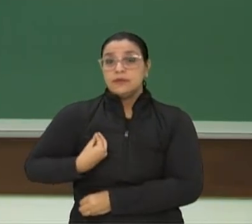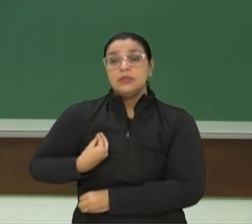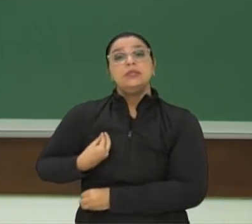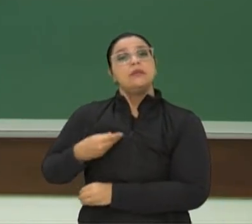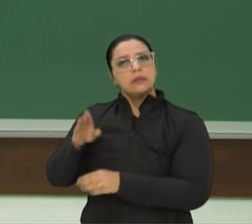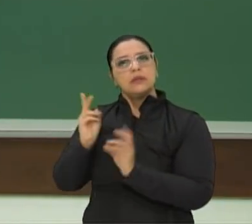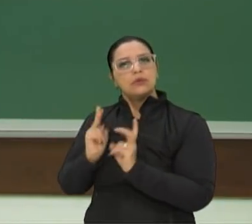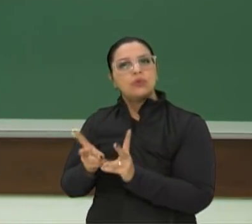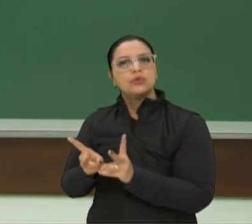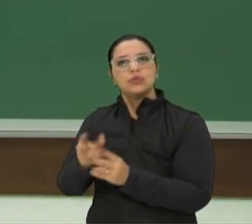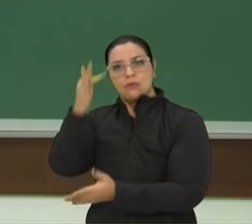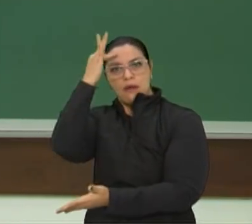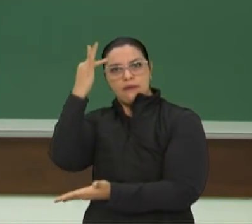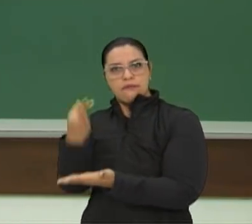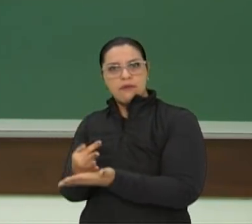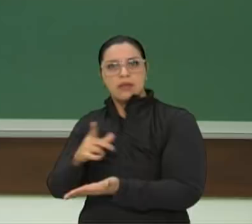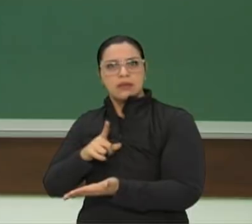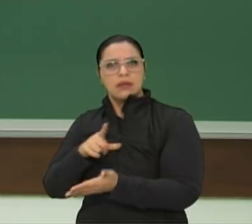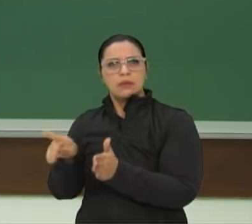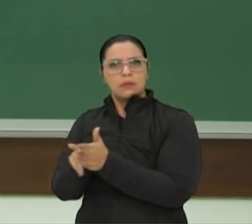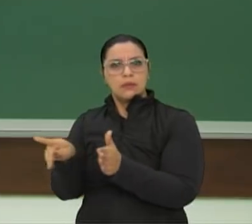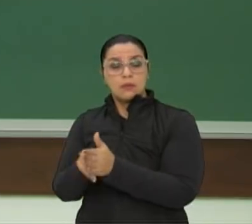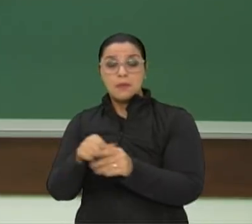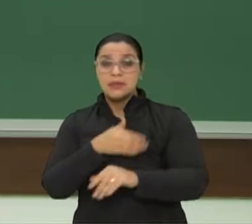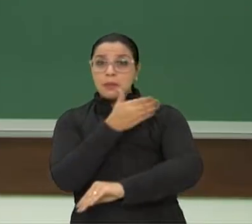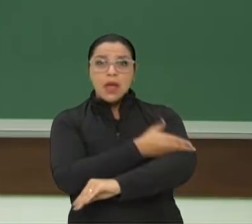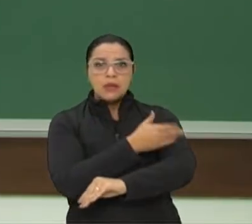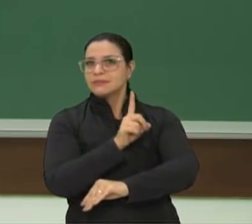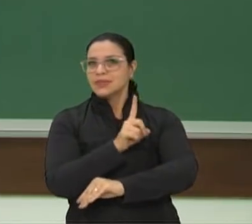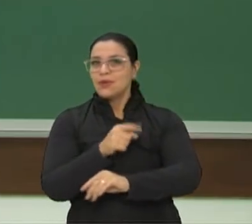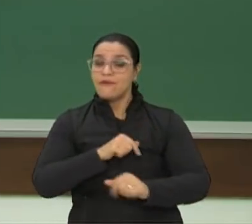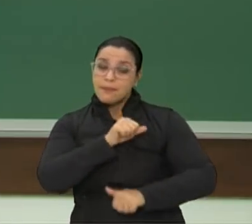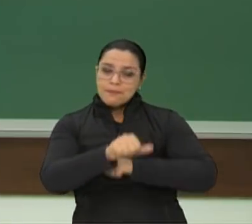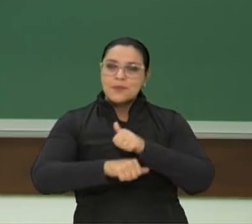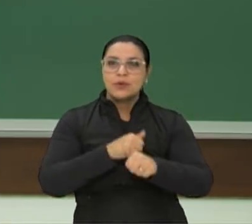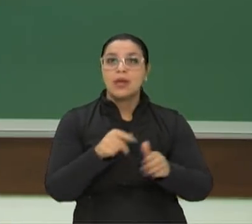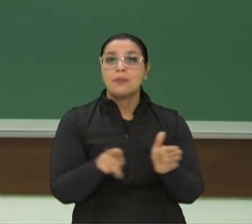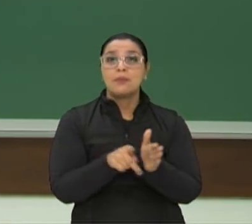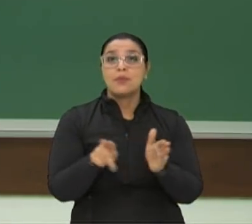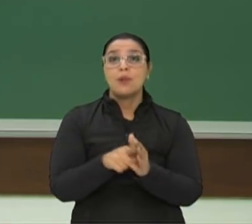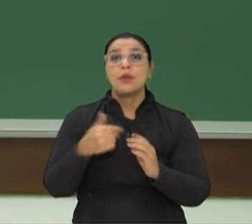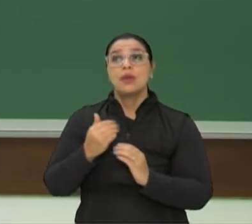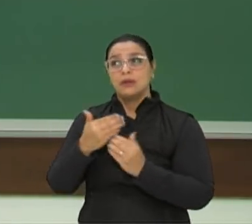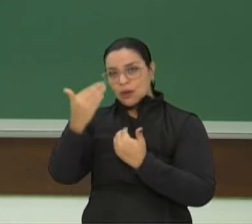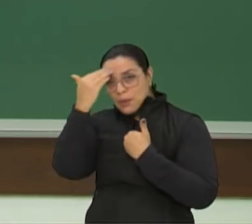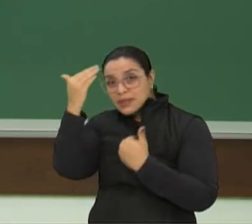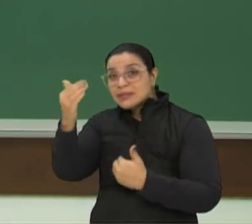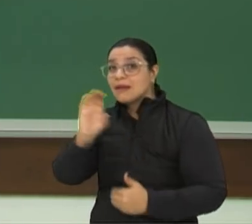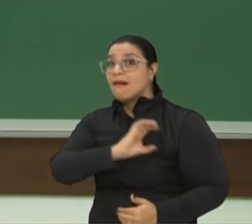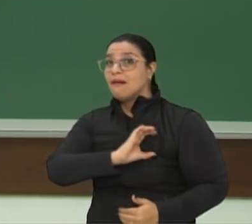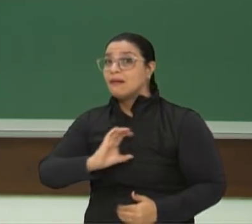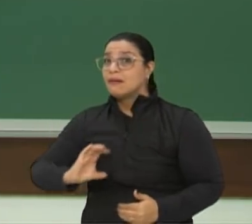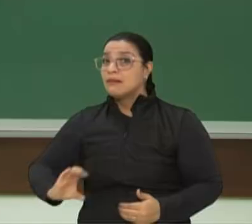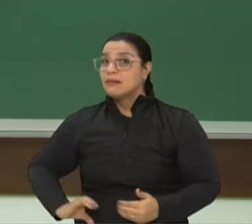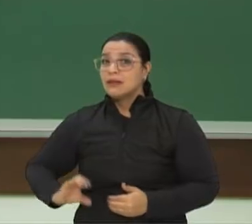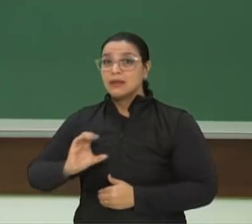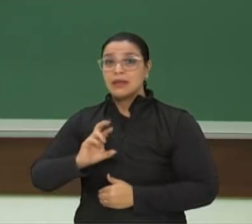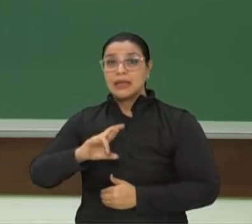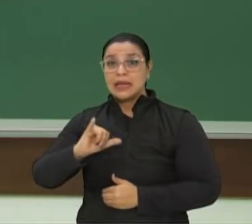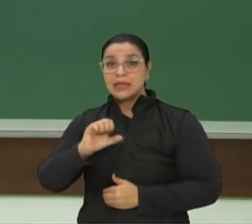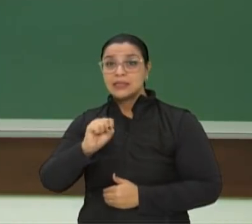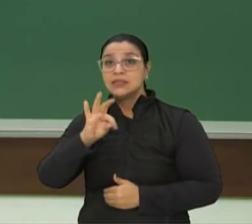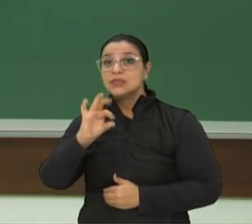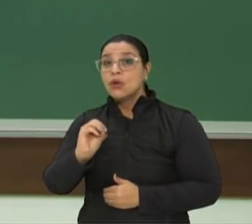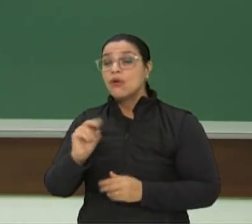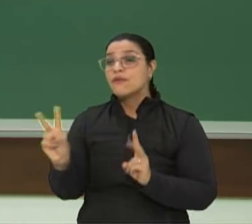Só que o estilo de vida cristão não da Idade Média, o estilo de vida cristão segundo Cristo, tá? Então ele vai se inspirar lá, ele vai